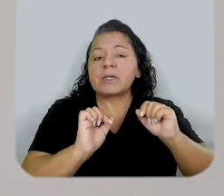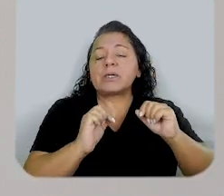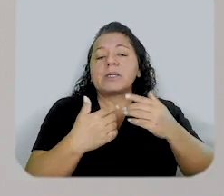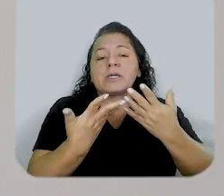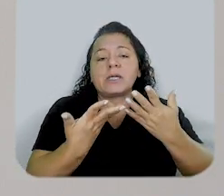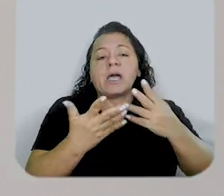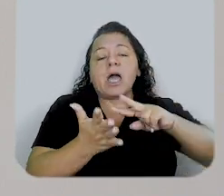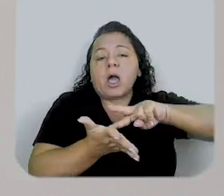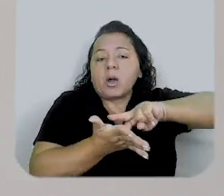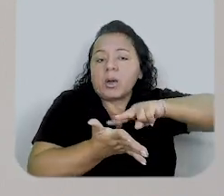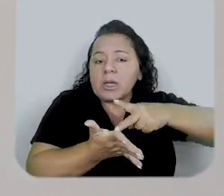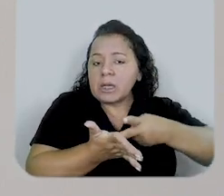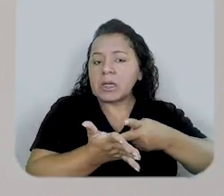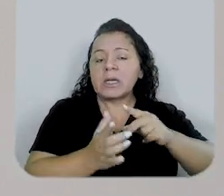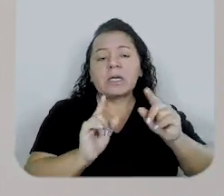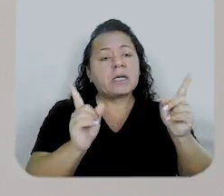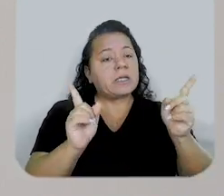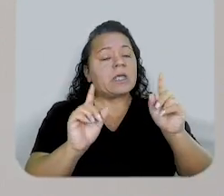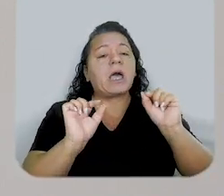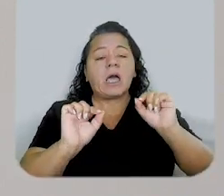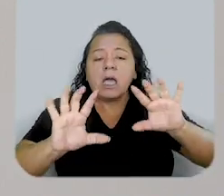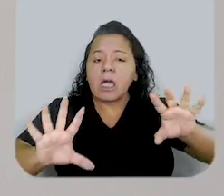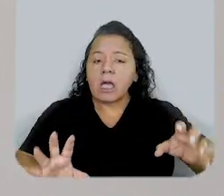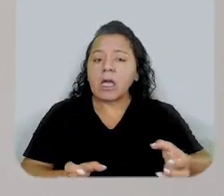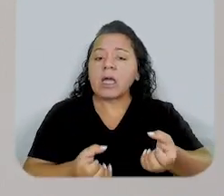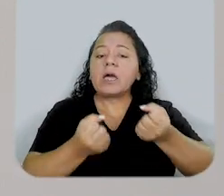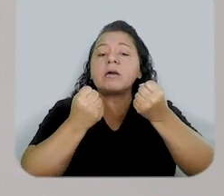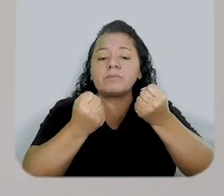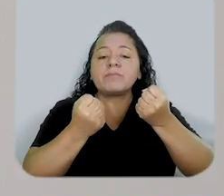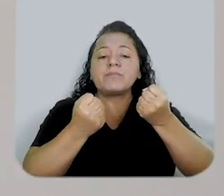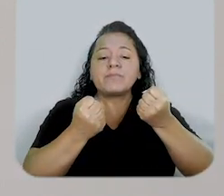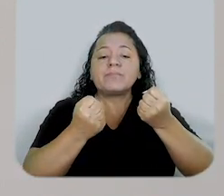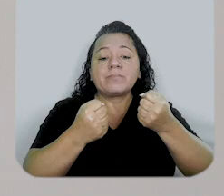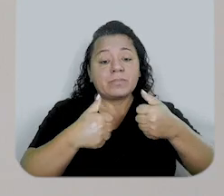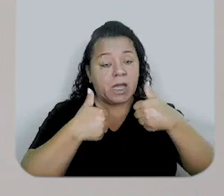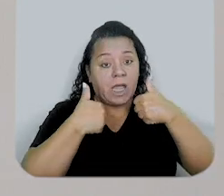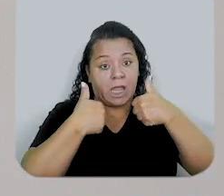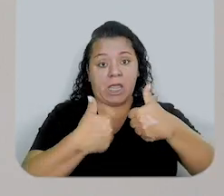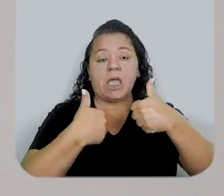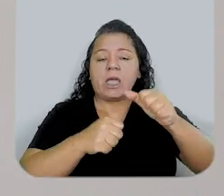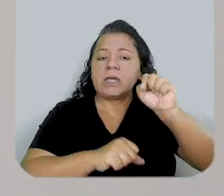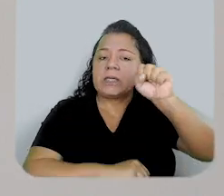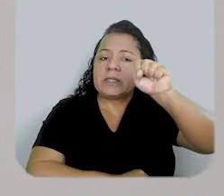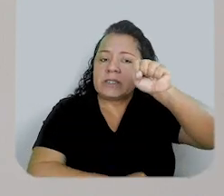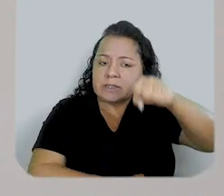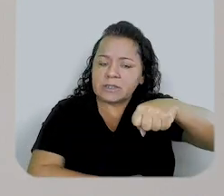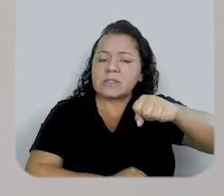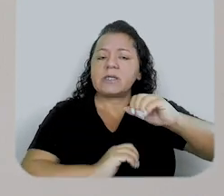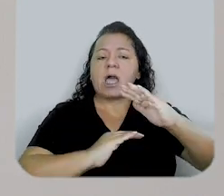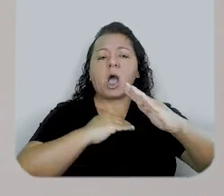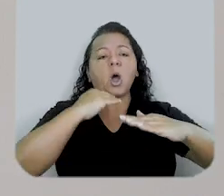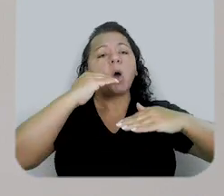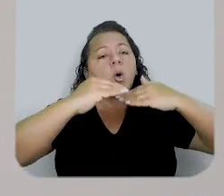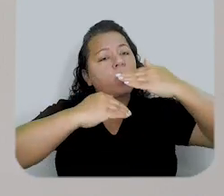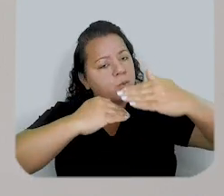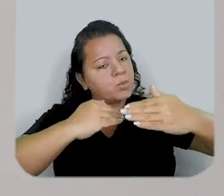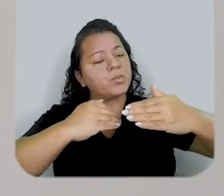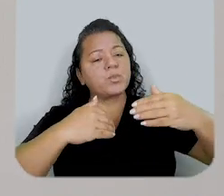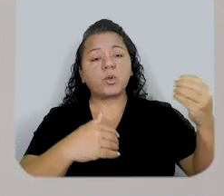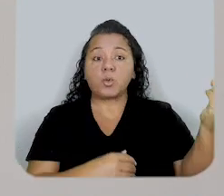uma ressignificação, ela não é um resgate, mas sim uma